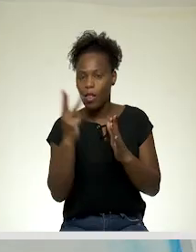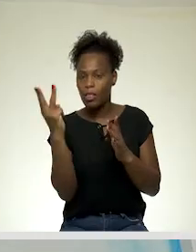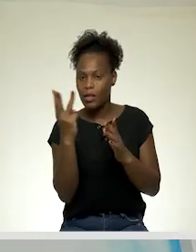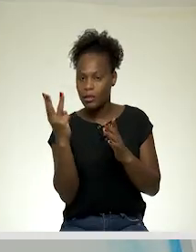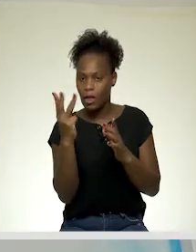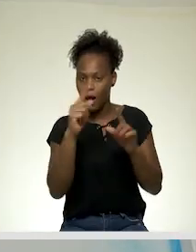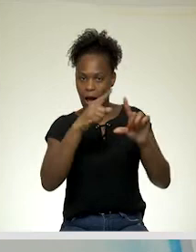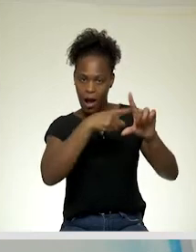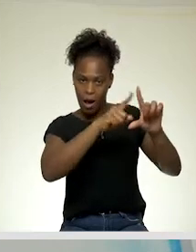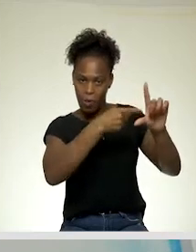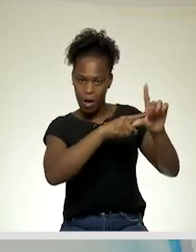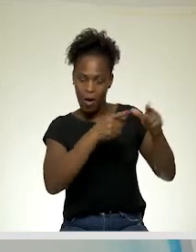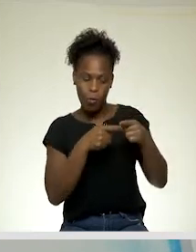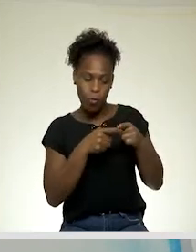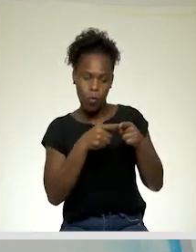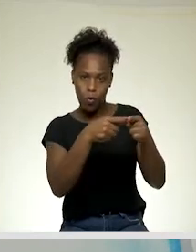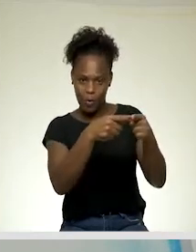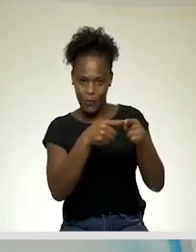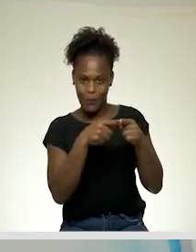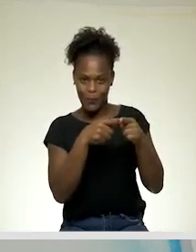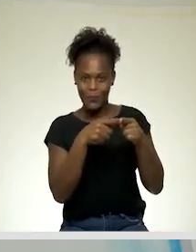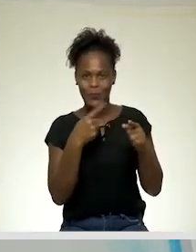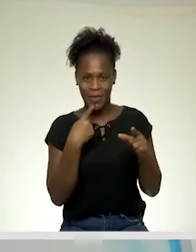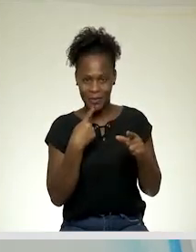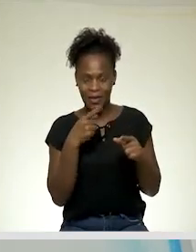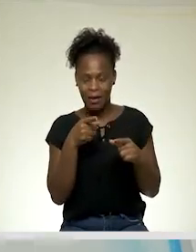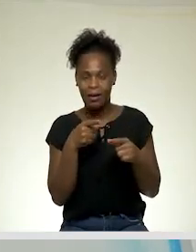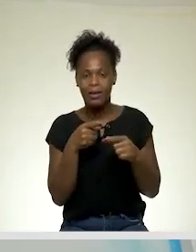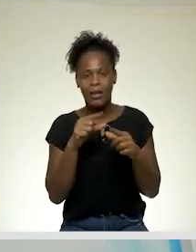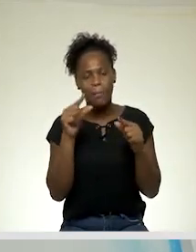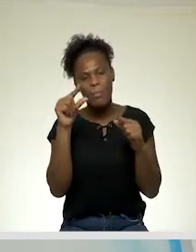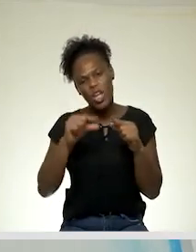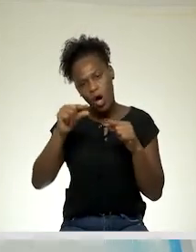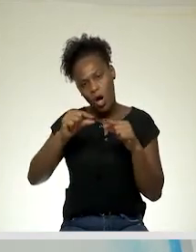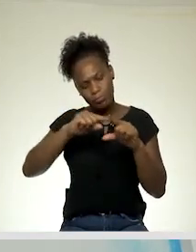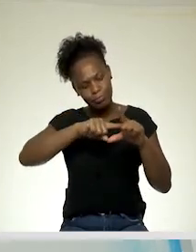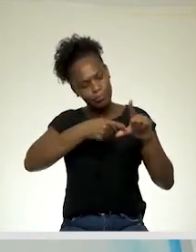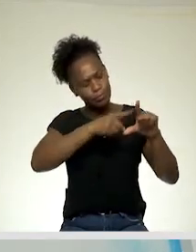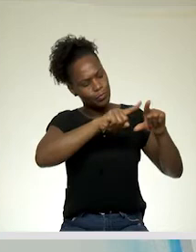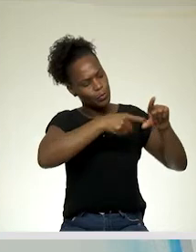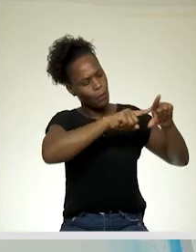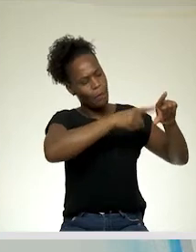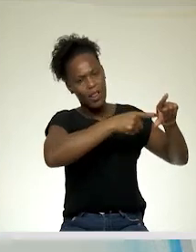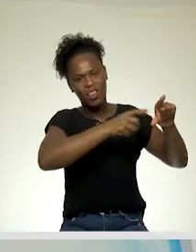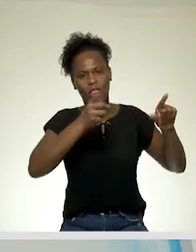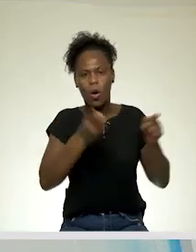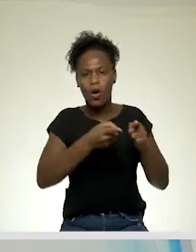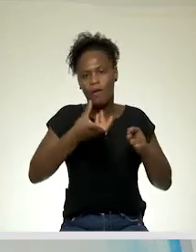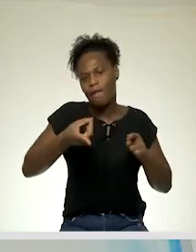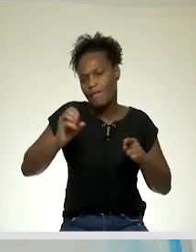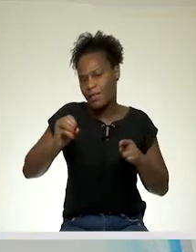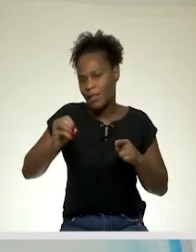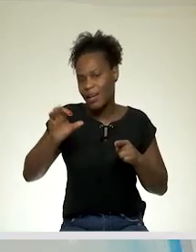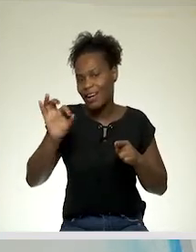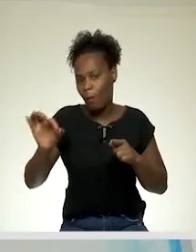Nós também já vimos isso na aula anterior, ângulos agudos. Ângulos menores que, o quê? 90